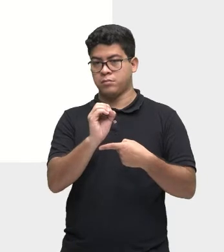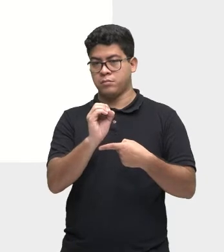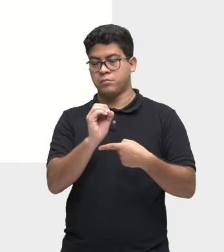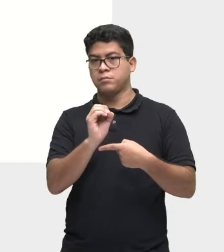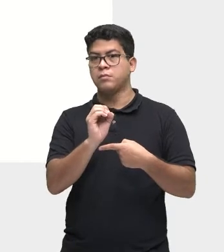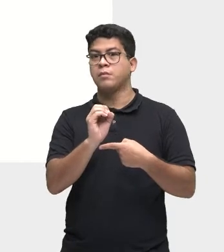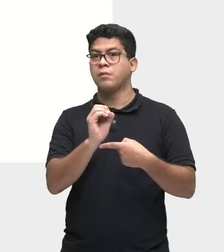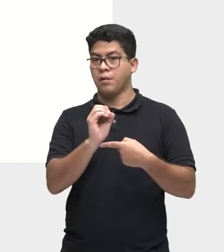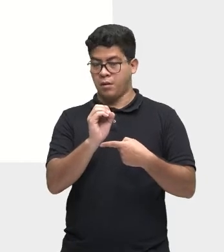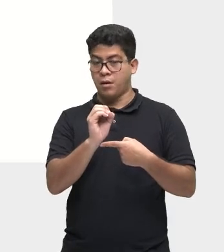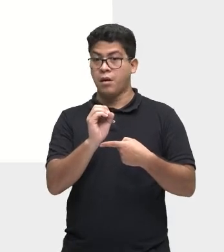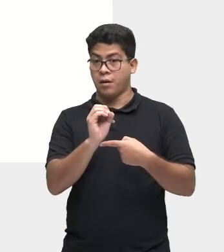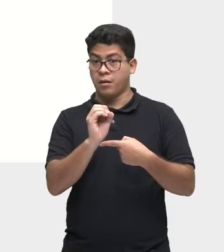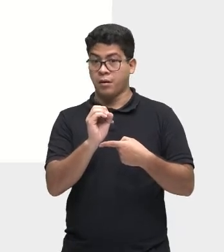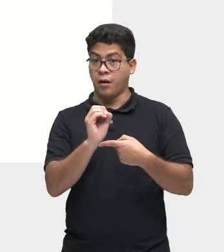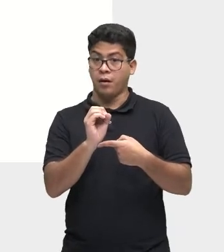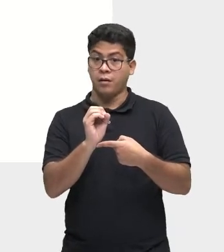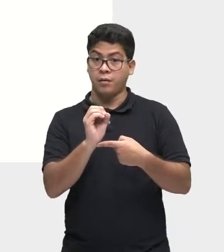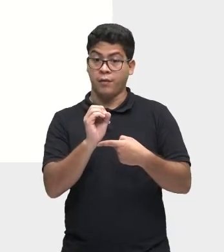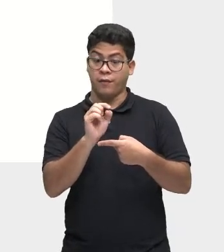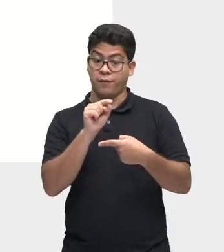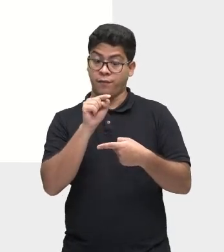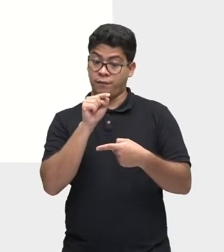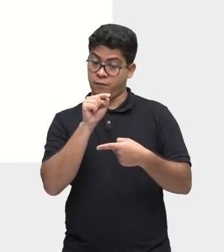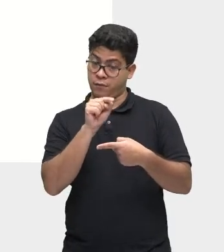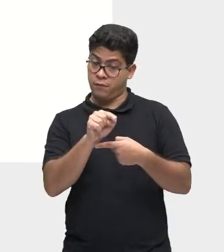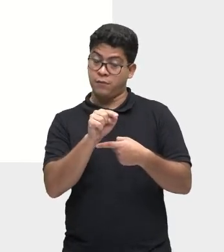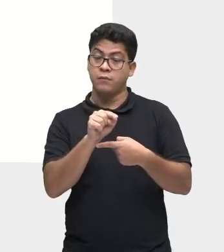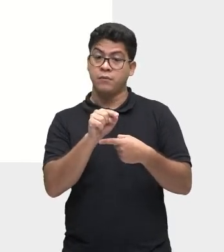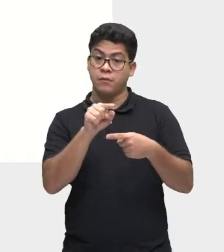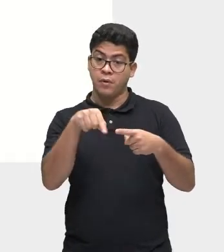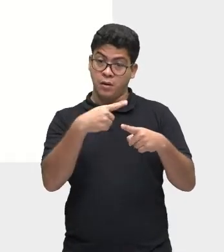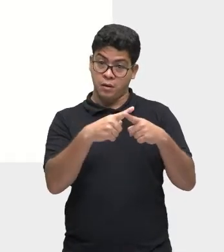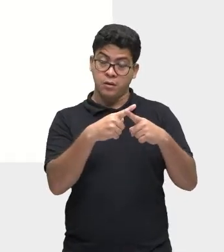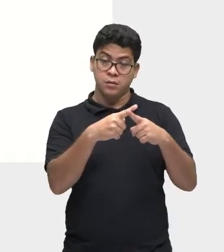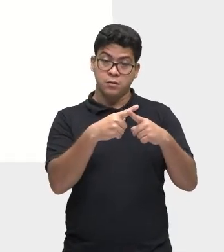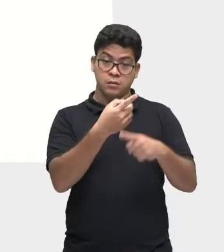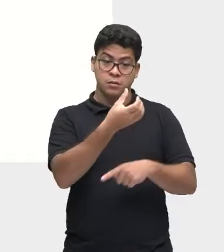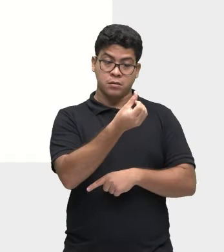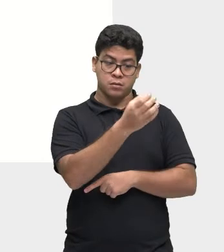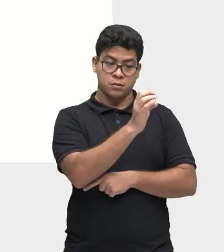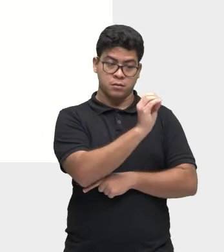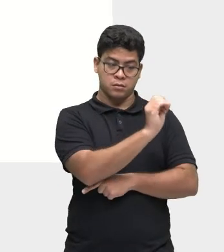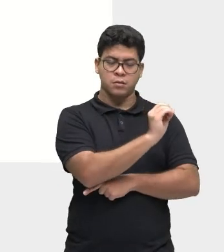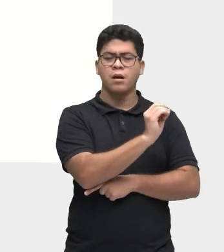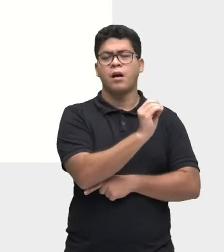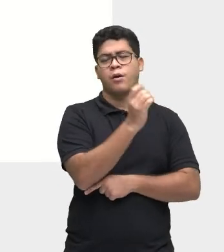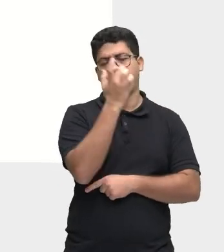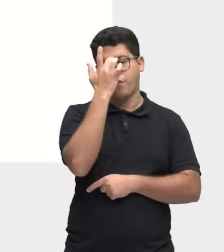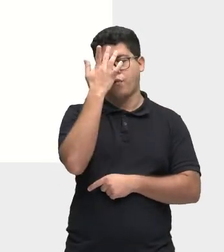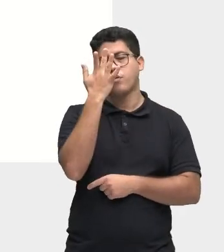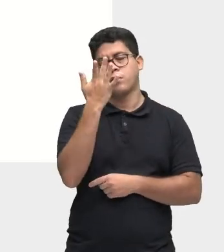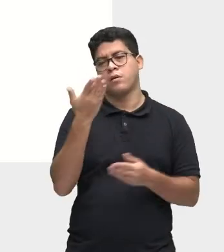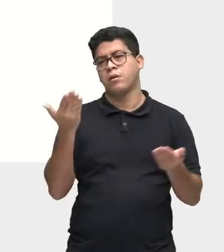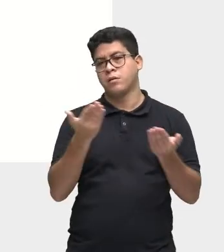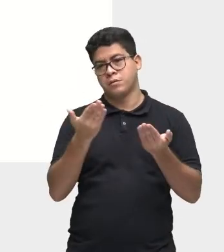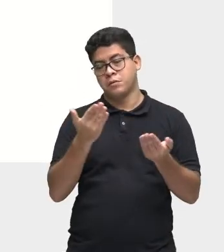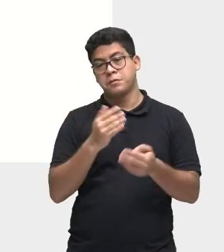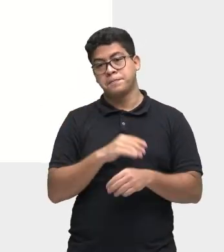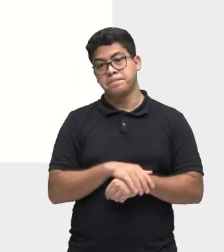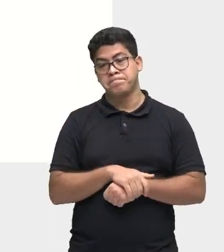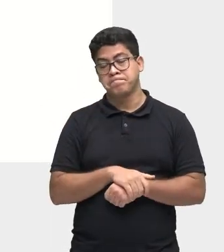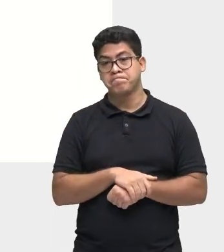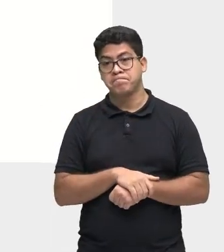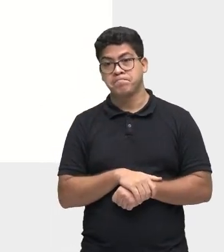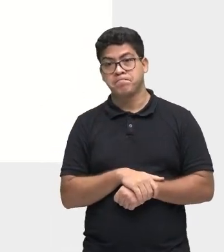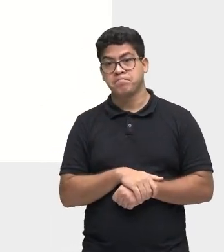Aí, vezes o 600, que a gente não mexeu. Aí, vejam que é bem mais fácil de resolver, ó.